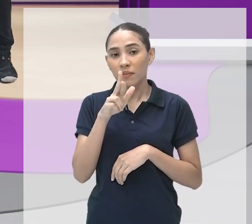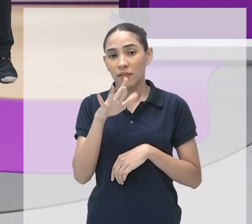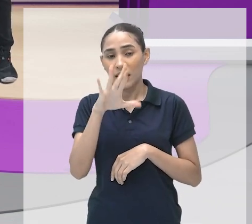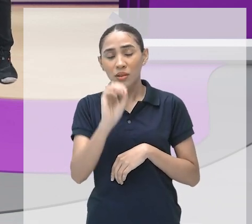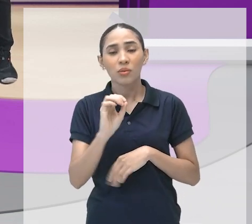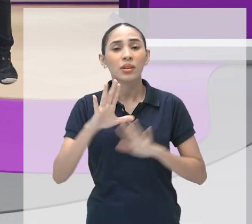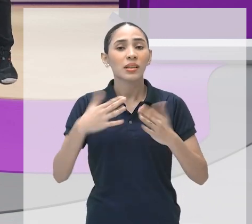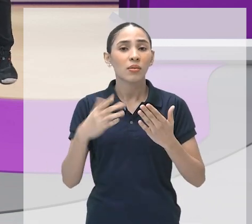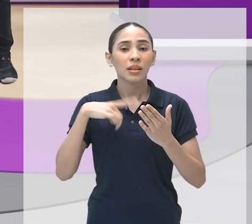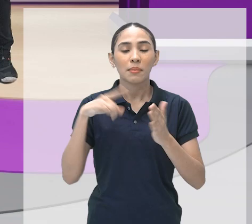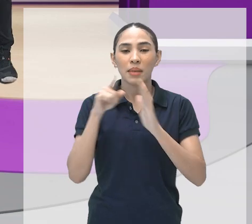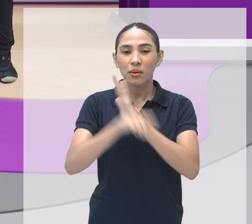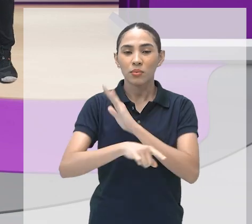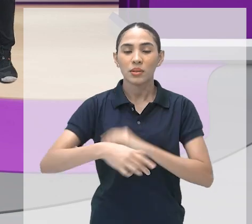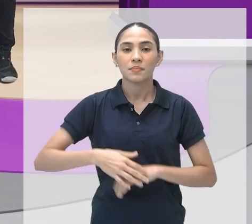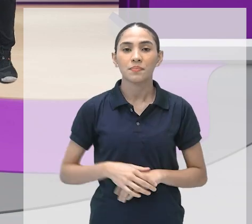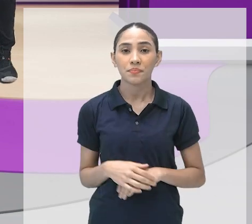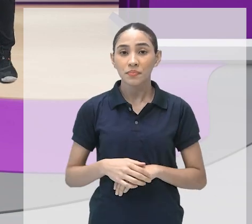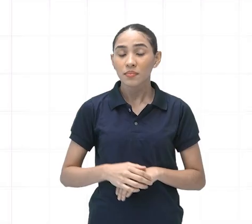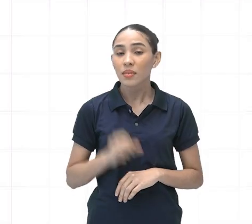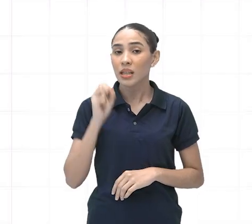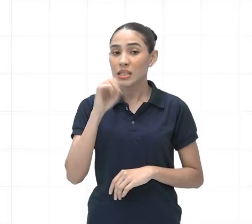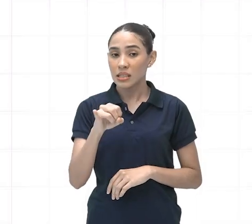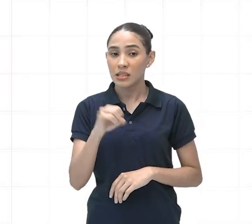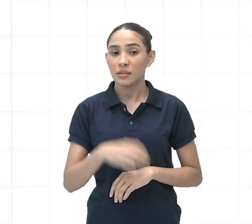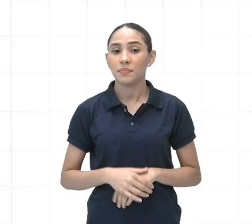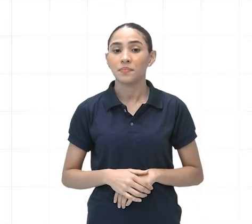a seguinte pergunta. Se eles,